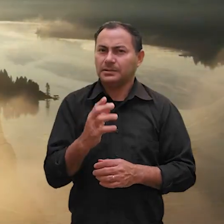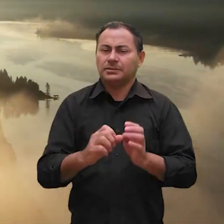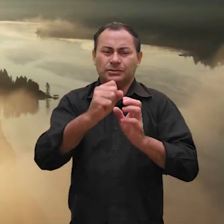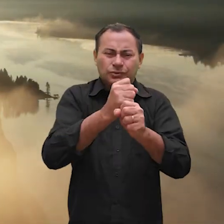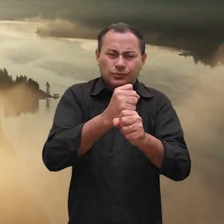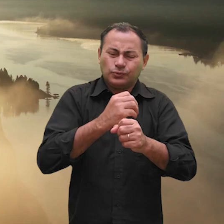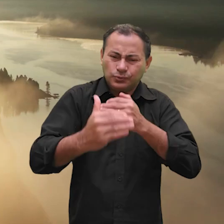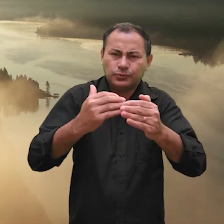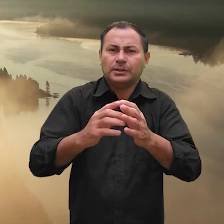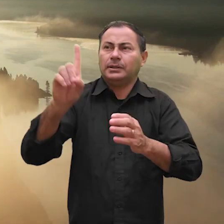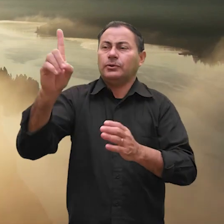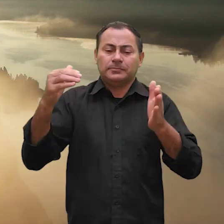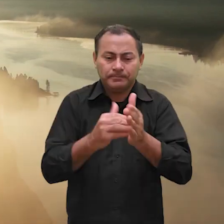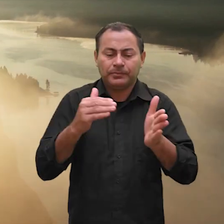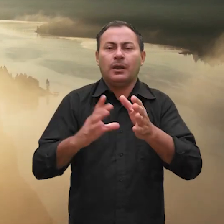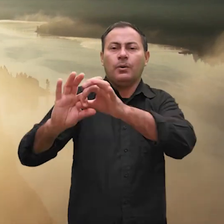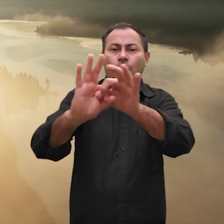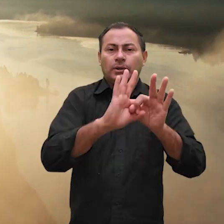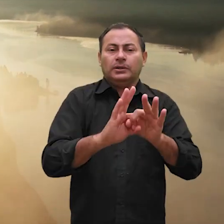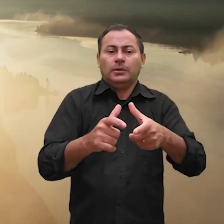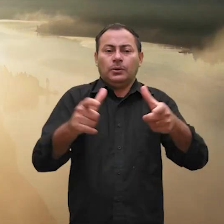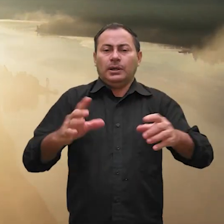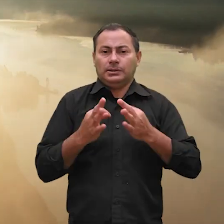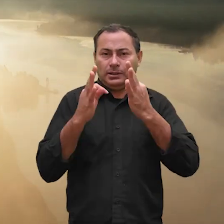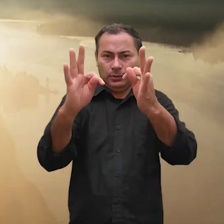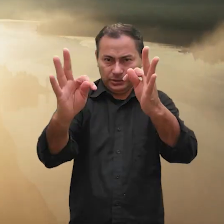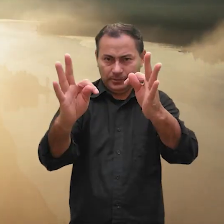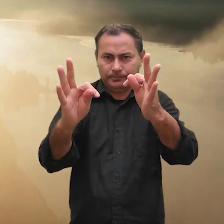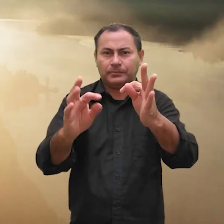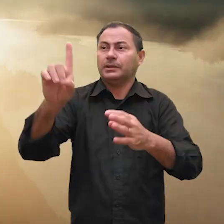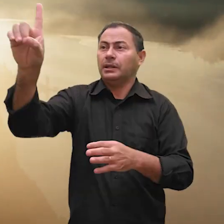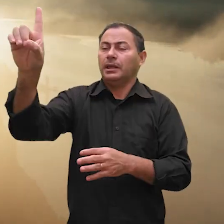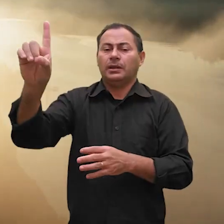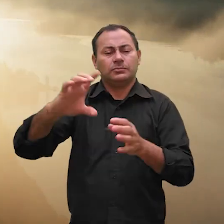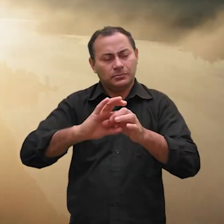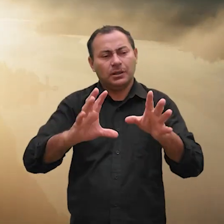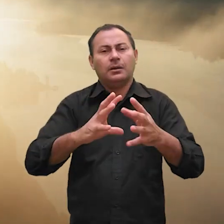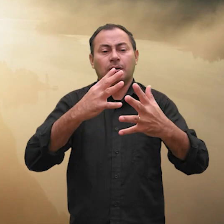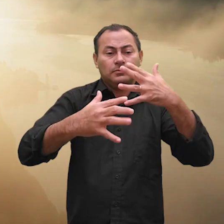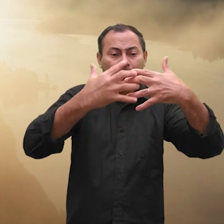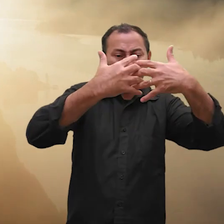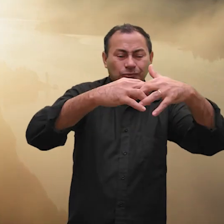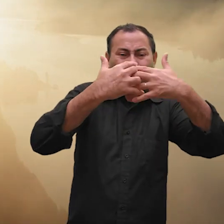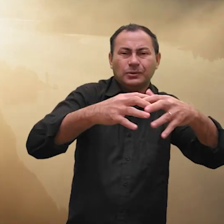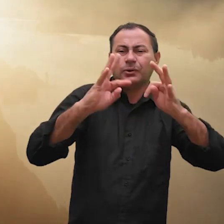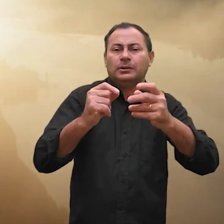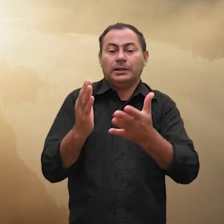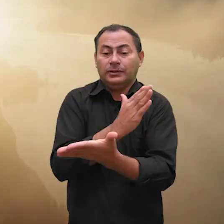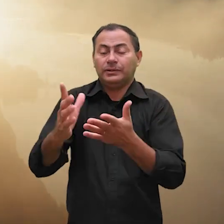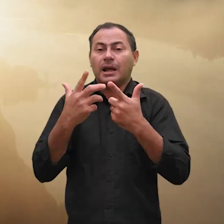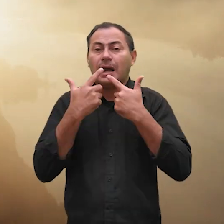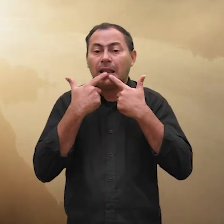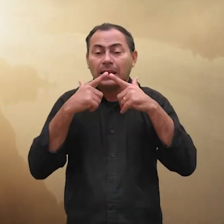que por séculos Deus esteve impedindo o homem de se unir e expandir sua tecnologia. Deus deliberadamente confundiu todos eles.